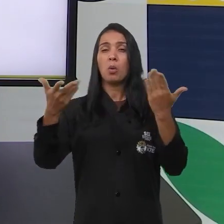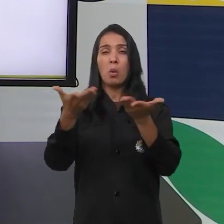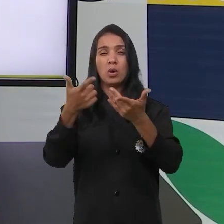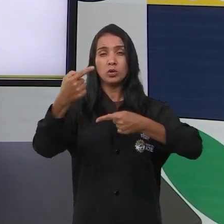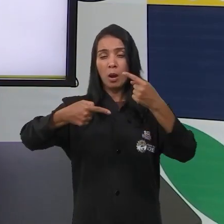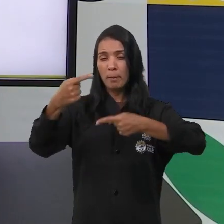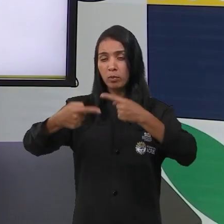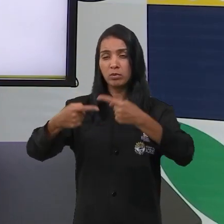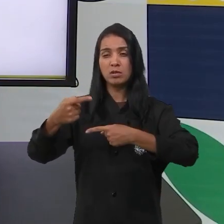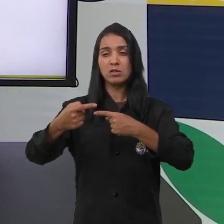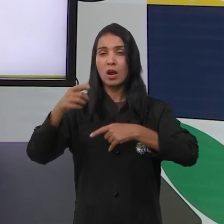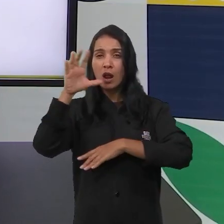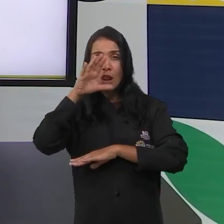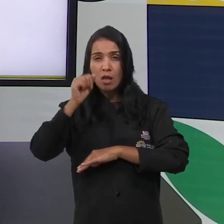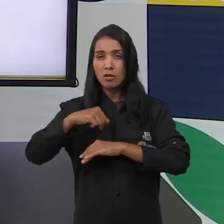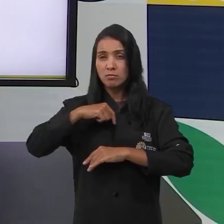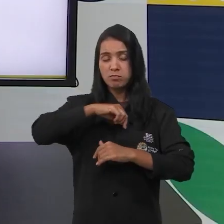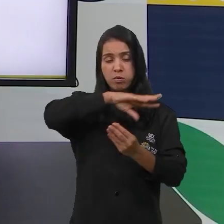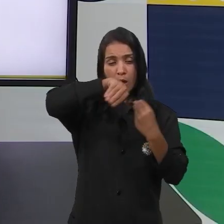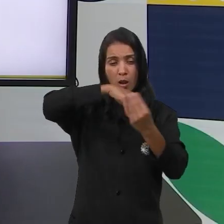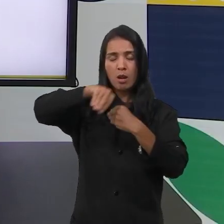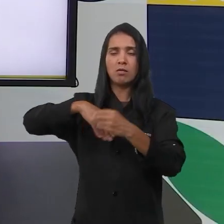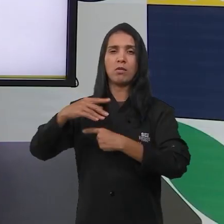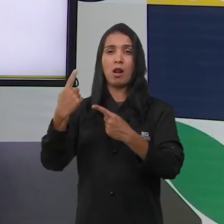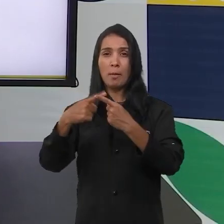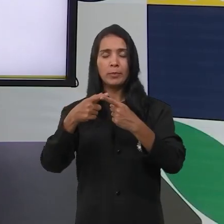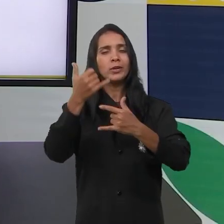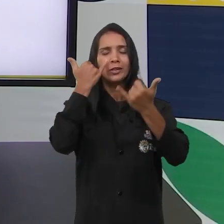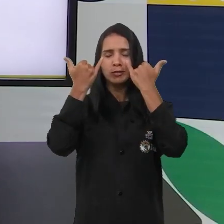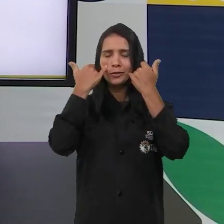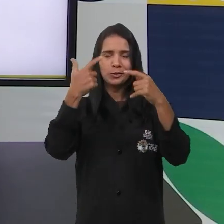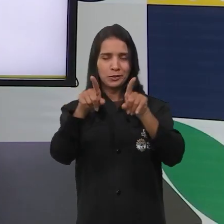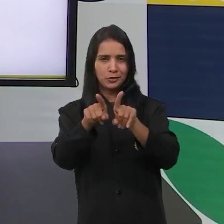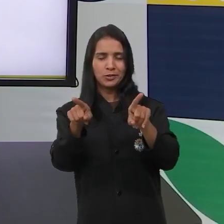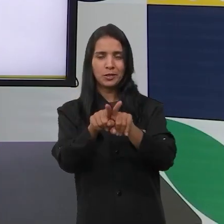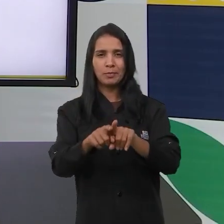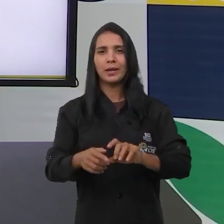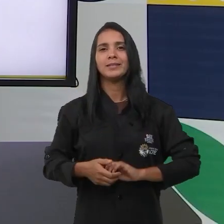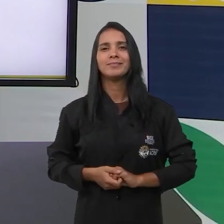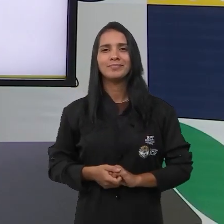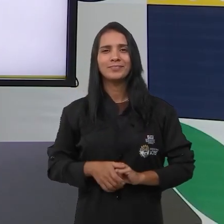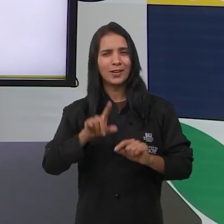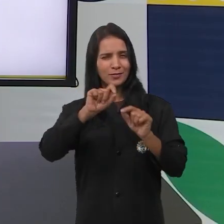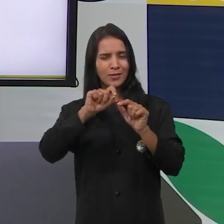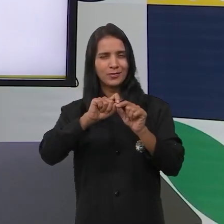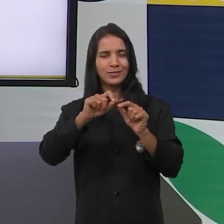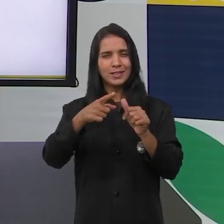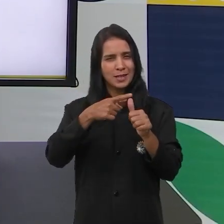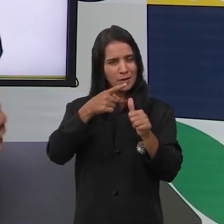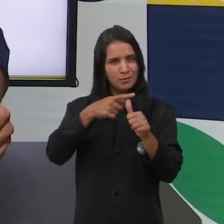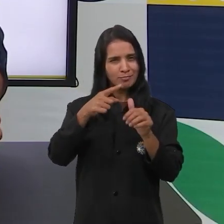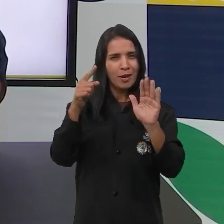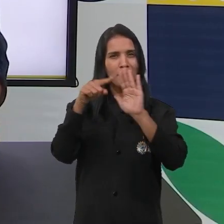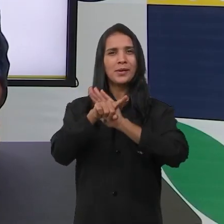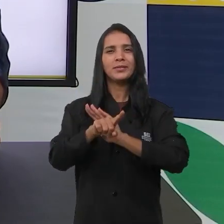muito mais veloz, digamos assim como as informações. Vamos resolver uma questão antes de terminar a nossa aula?